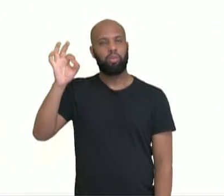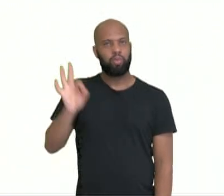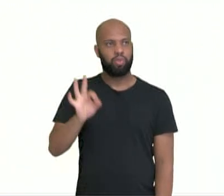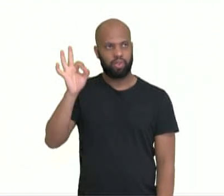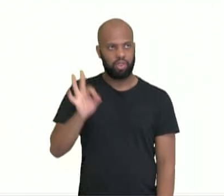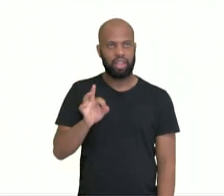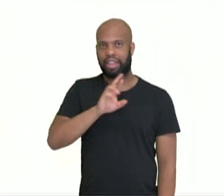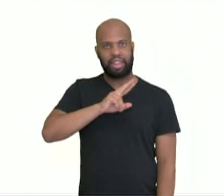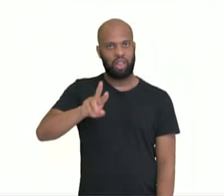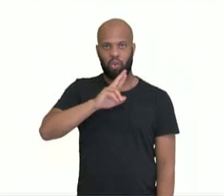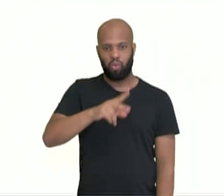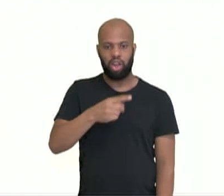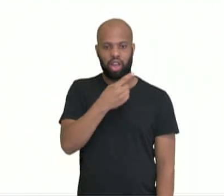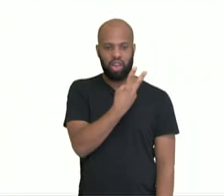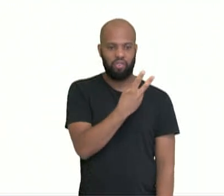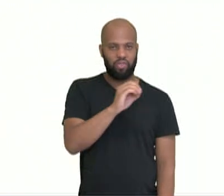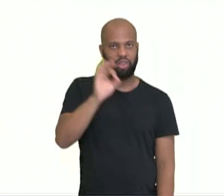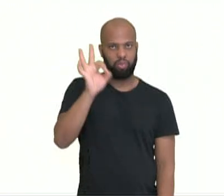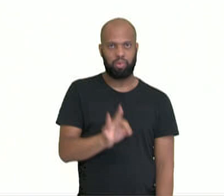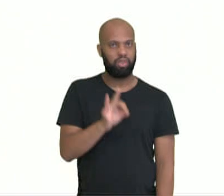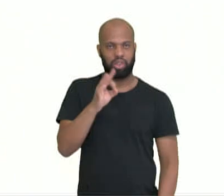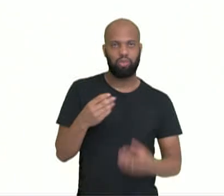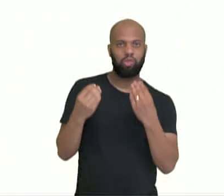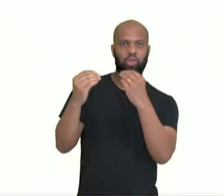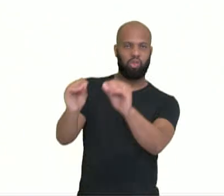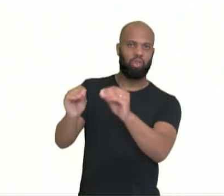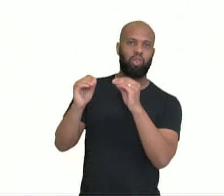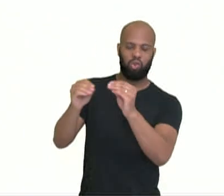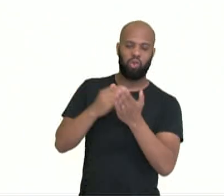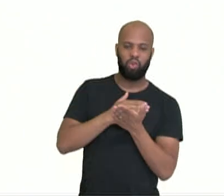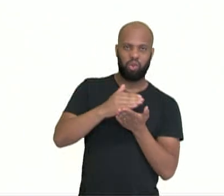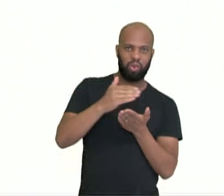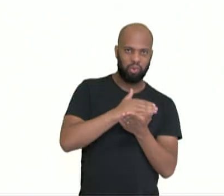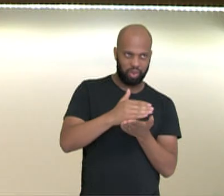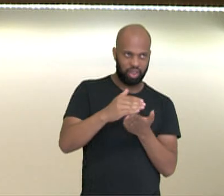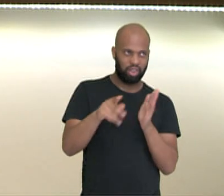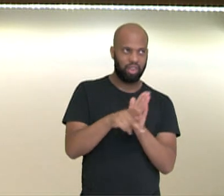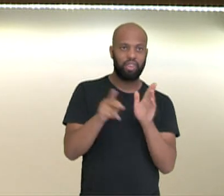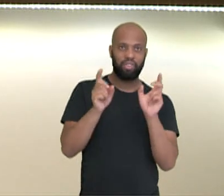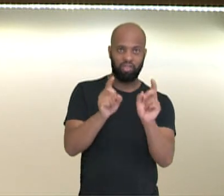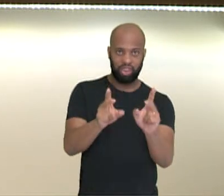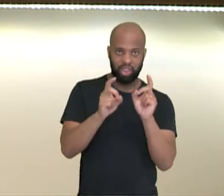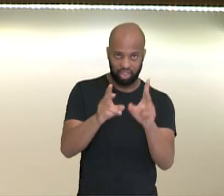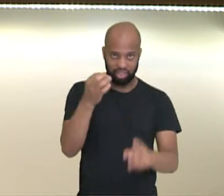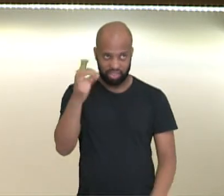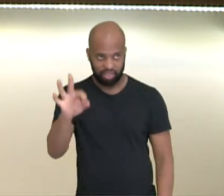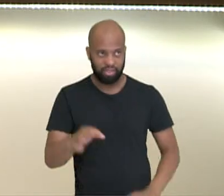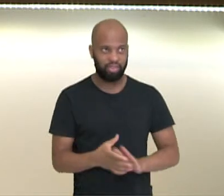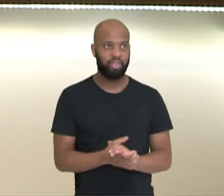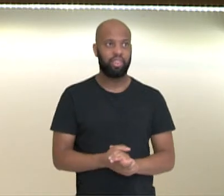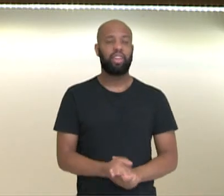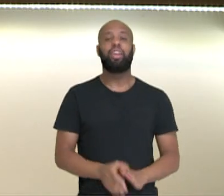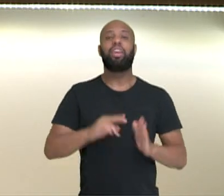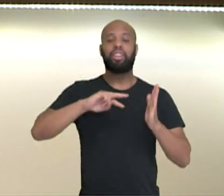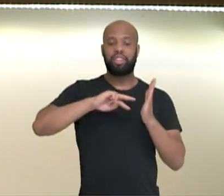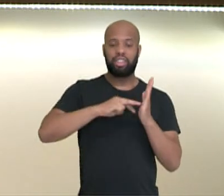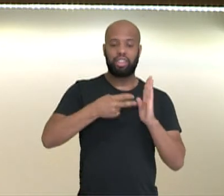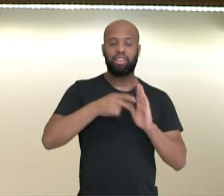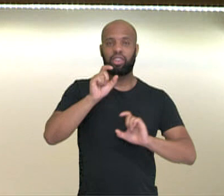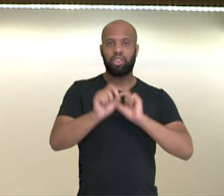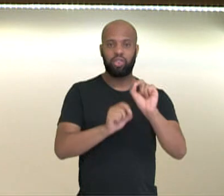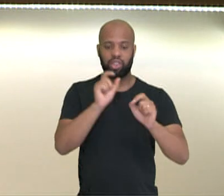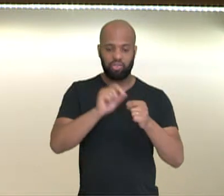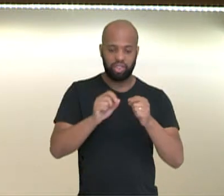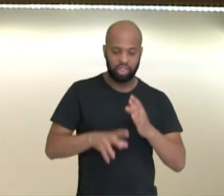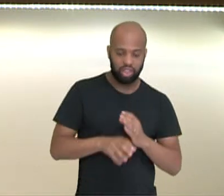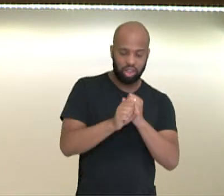21,38% e não de 20%, como ele colocou lá no reajuste da venda, certo? Isso significa que calcular um